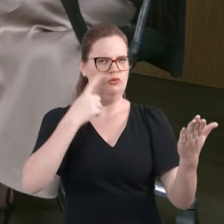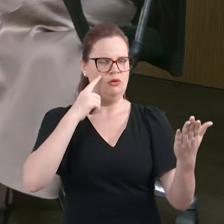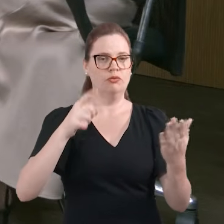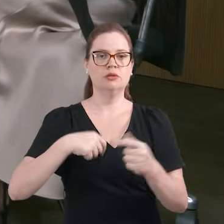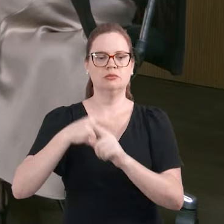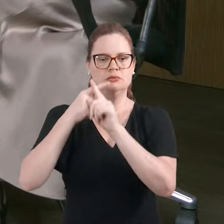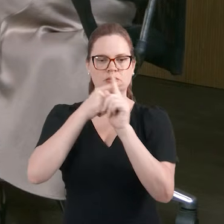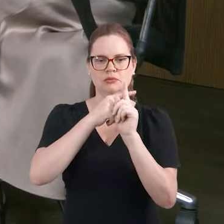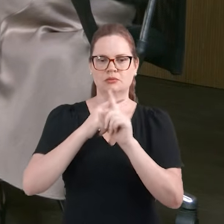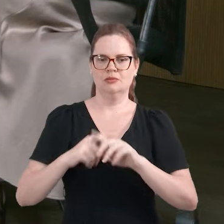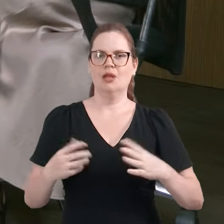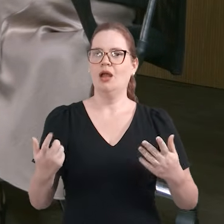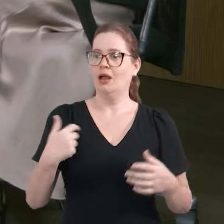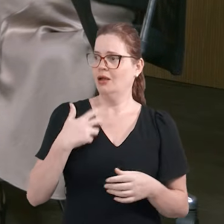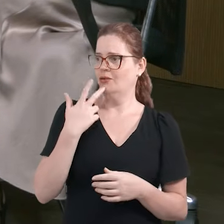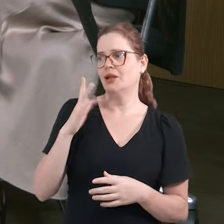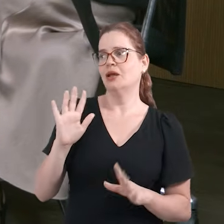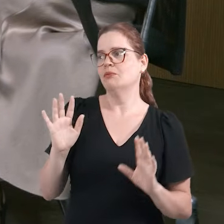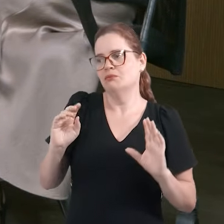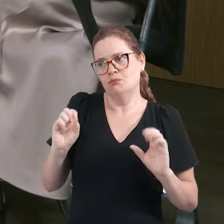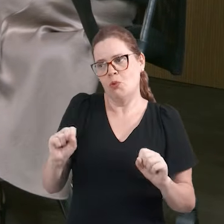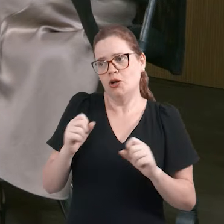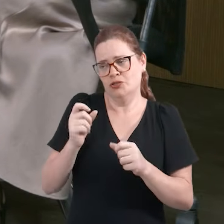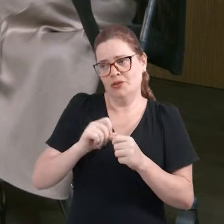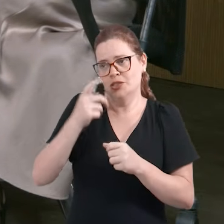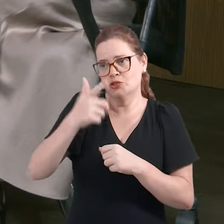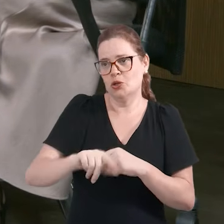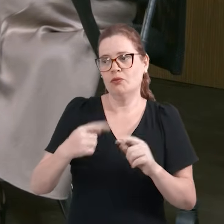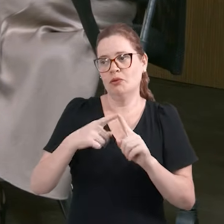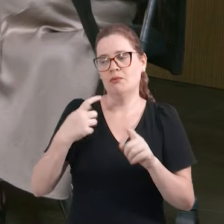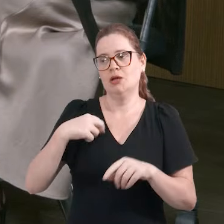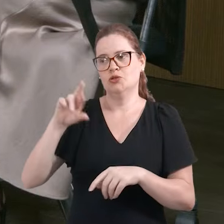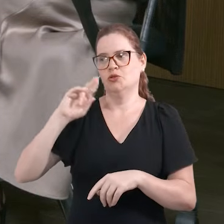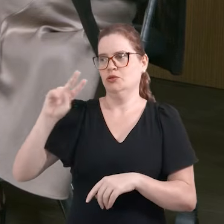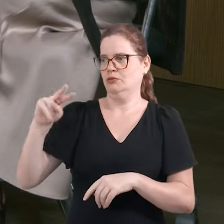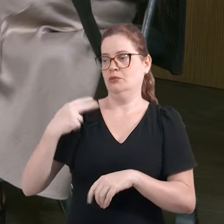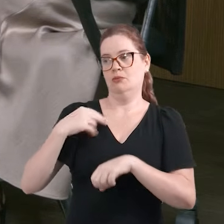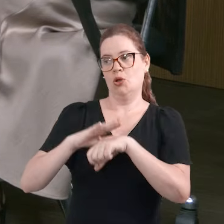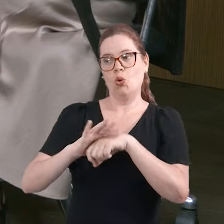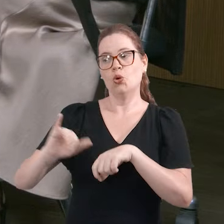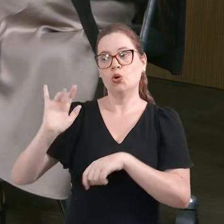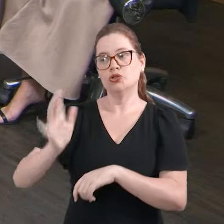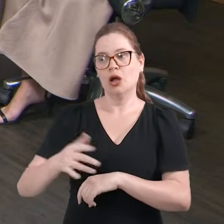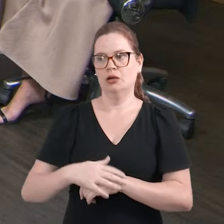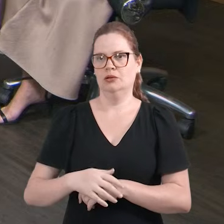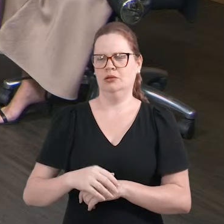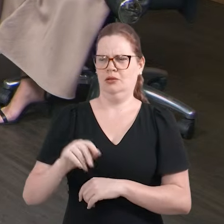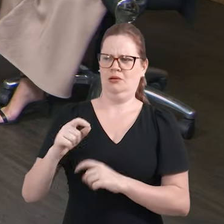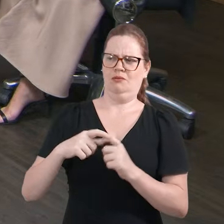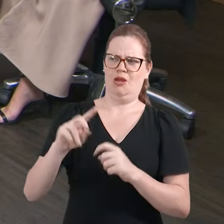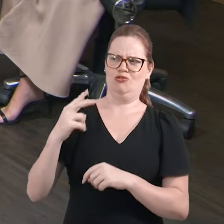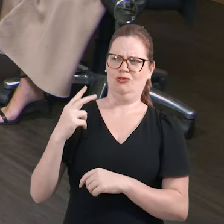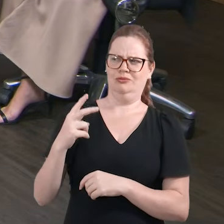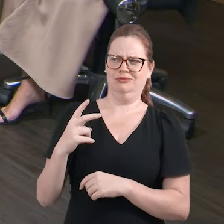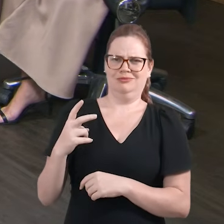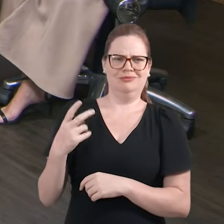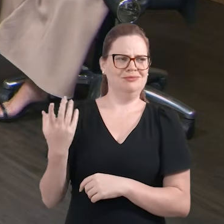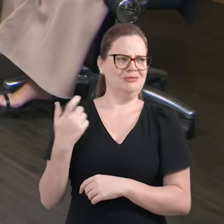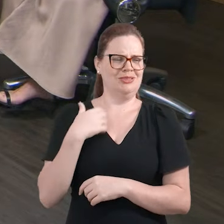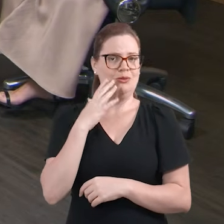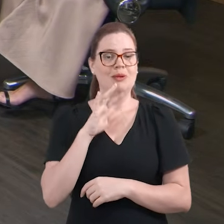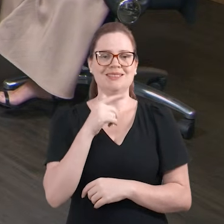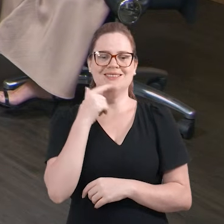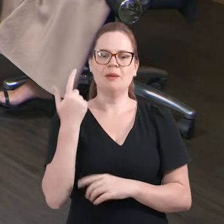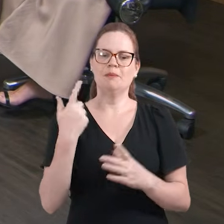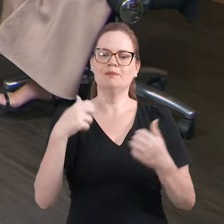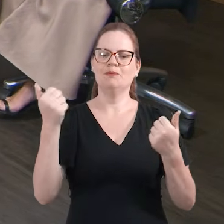gente pode até refazer, mas o Senhor, ele já me curou. Na hora o médico olhou assim, não entendeu, mas sorriu e eu recebi uma bênção